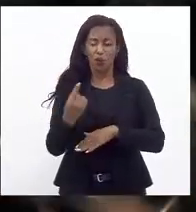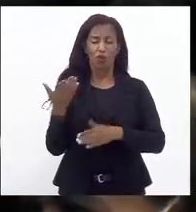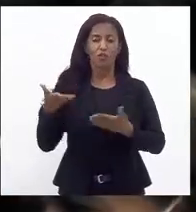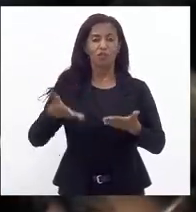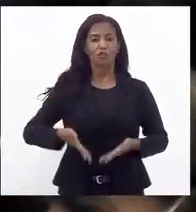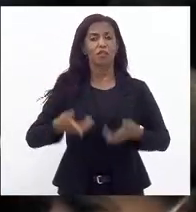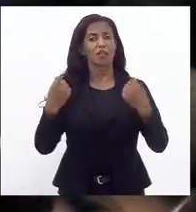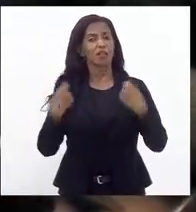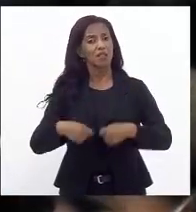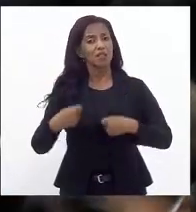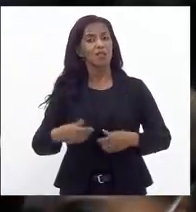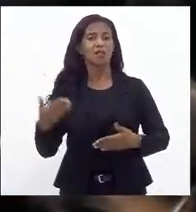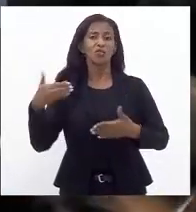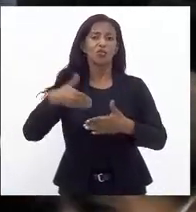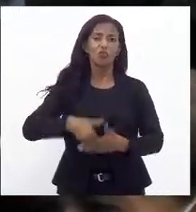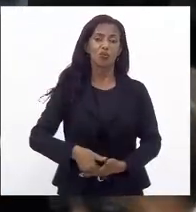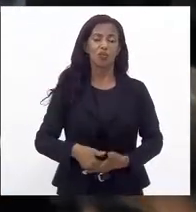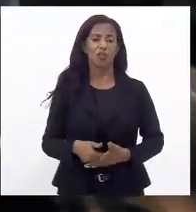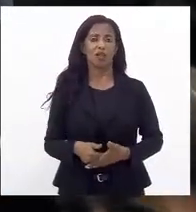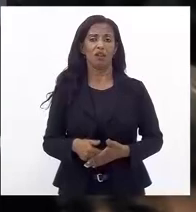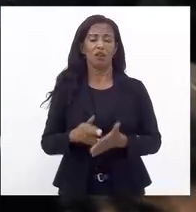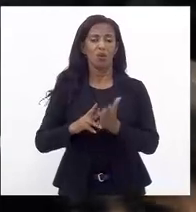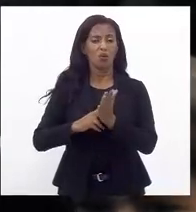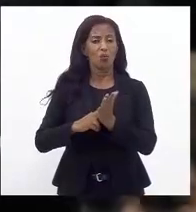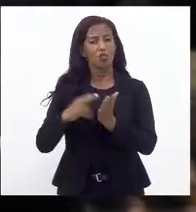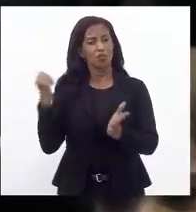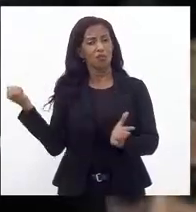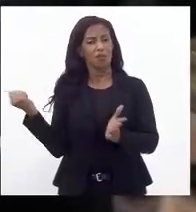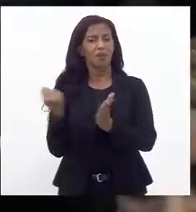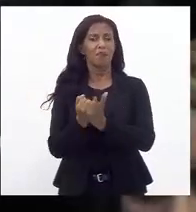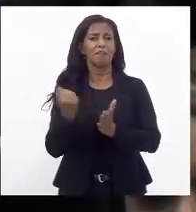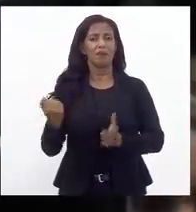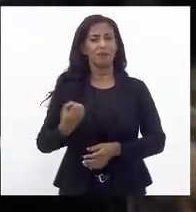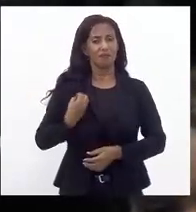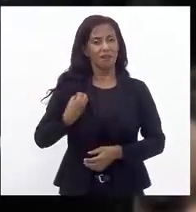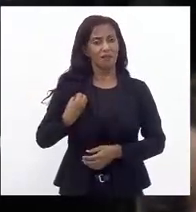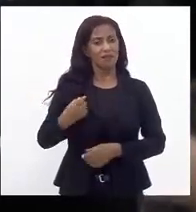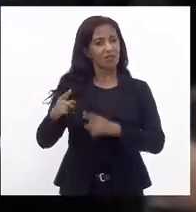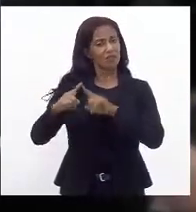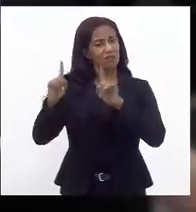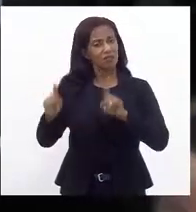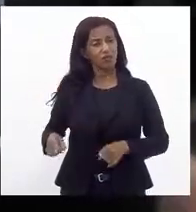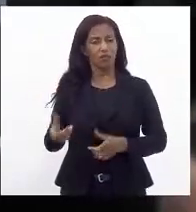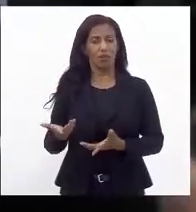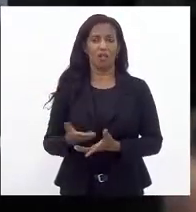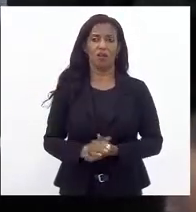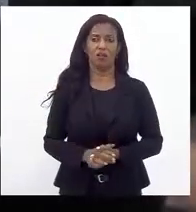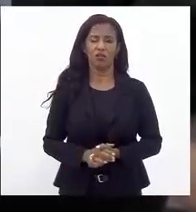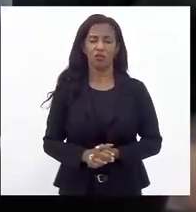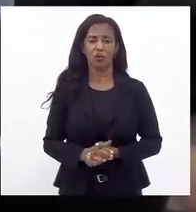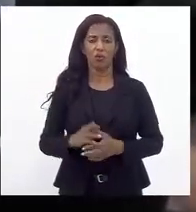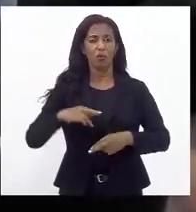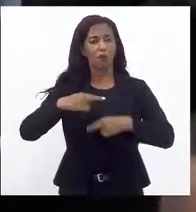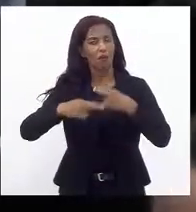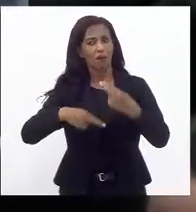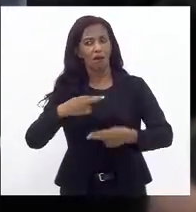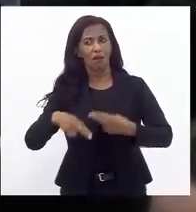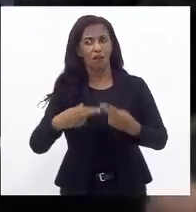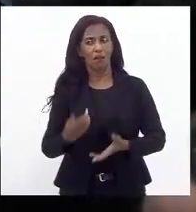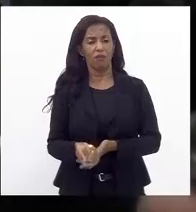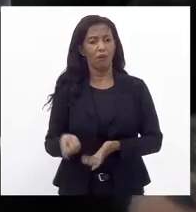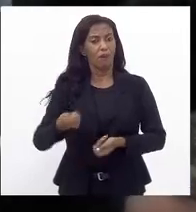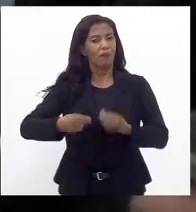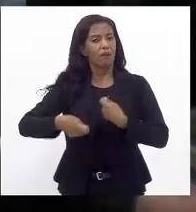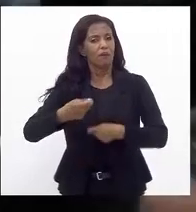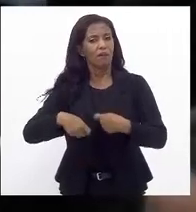estamos aqui tem uma necessidade de botar o regime um regime que vai impactar a vida de milhares de servidores uma reforma